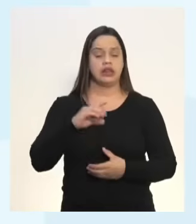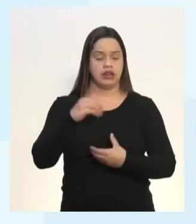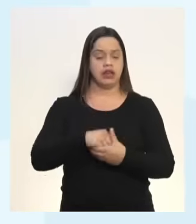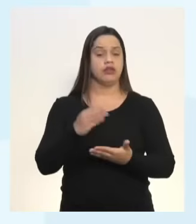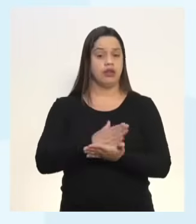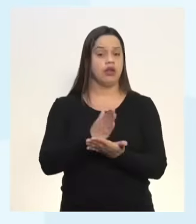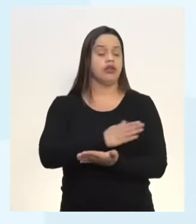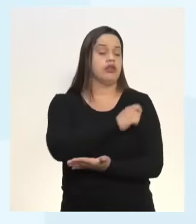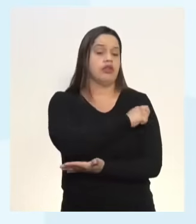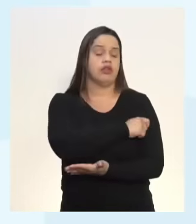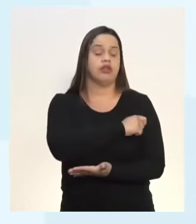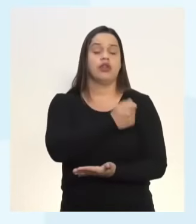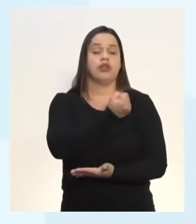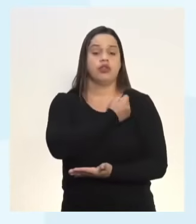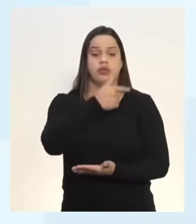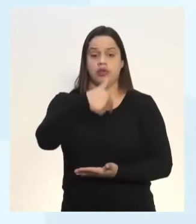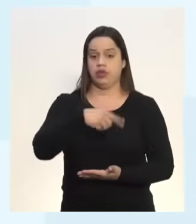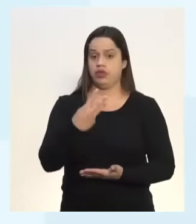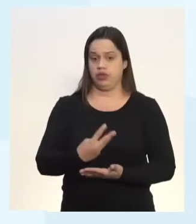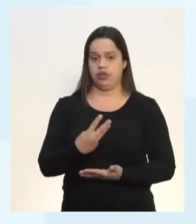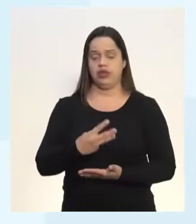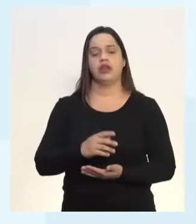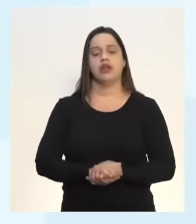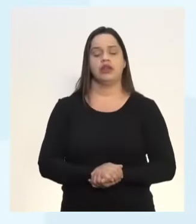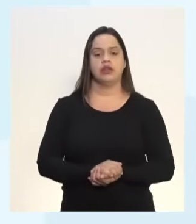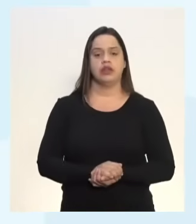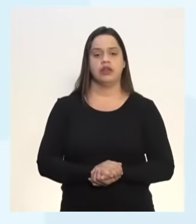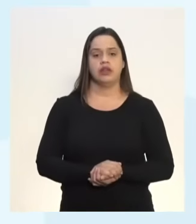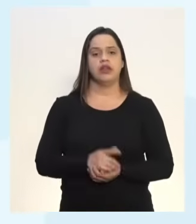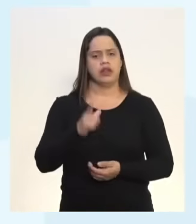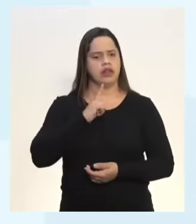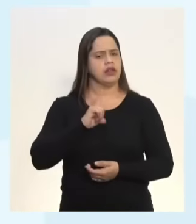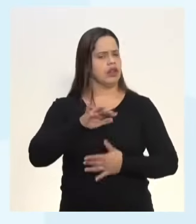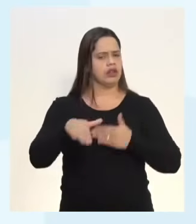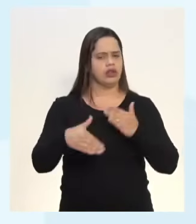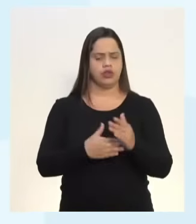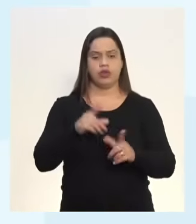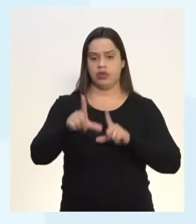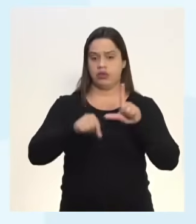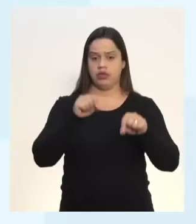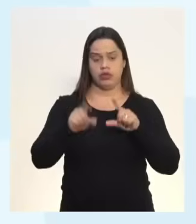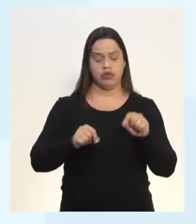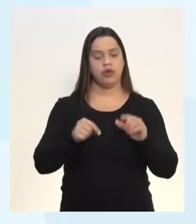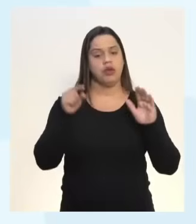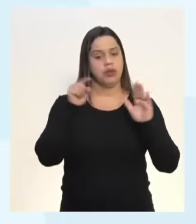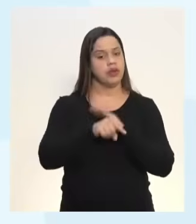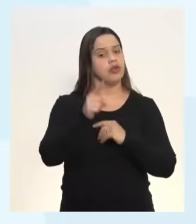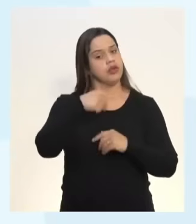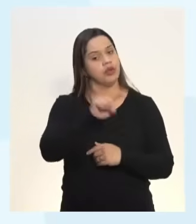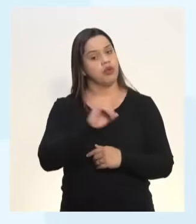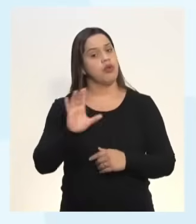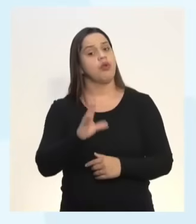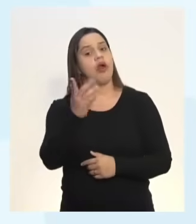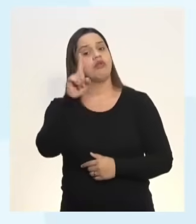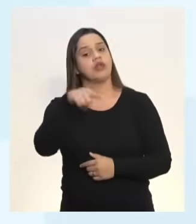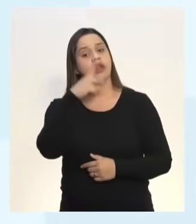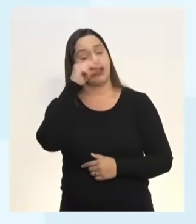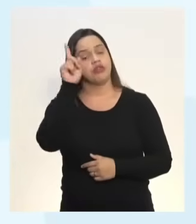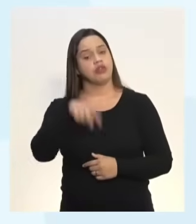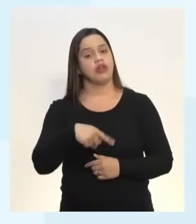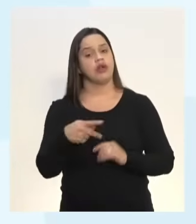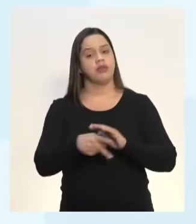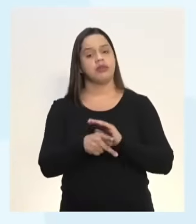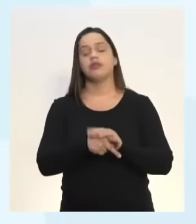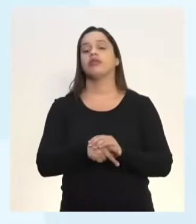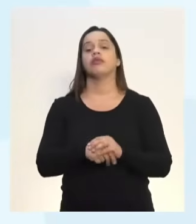aluno de vocês, na página 73. Então, tem as alternativas aí. Qual vocês acham que é um sólido de